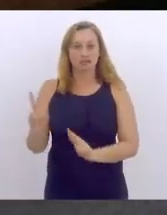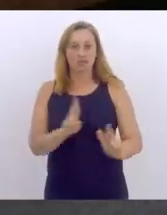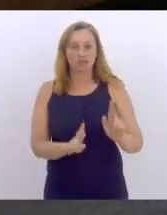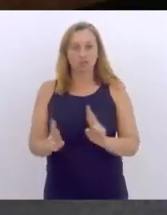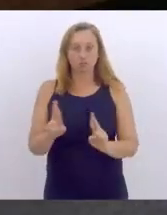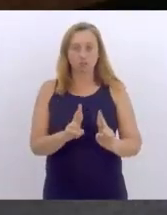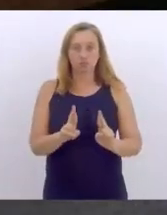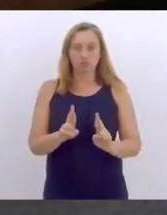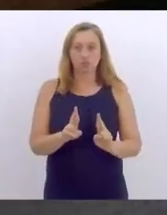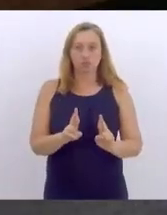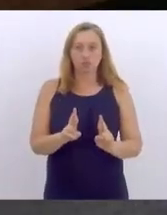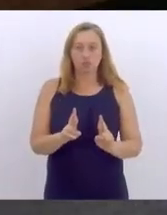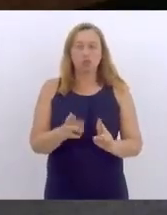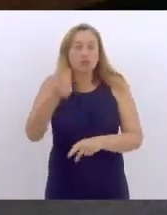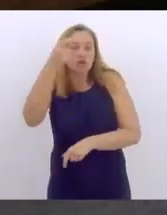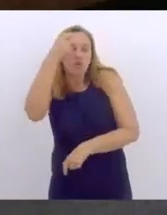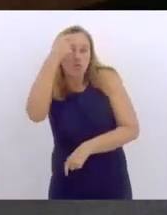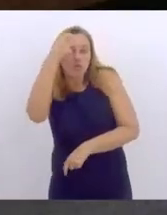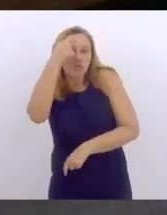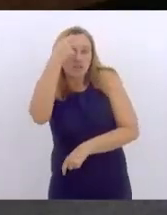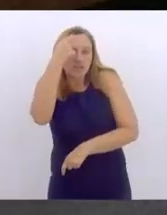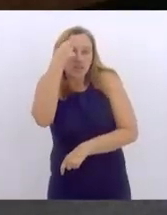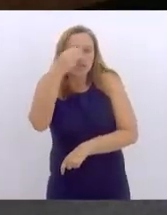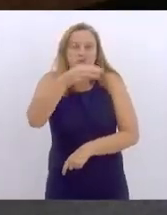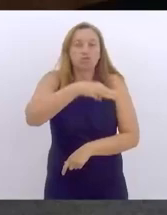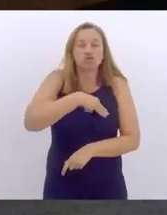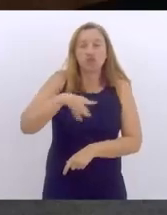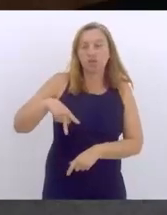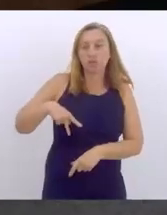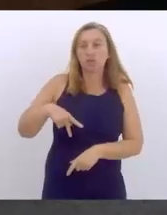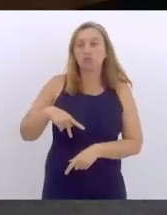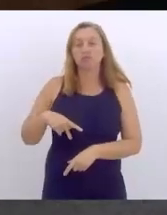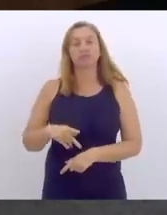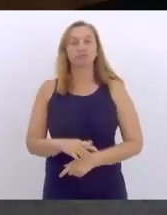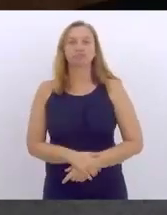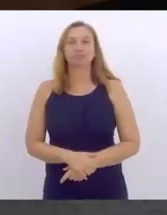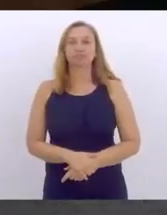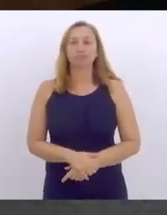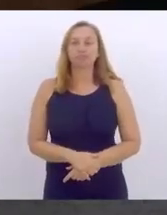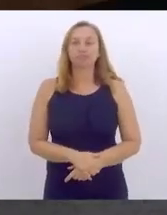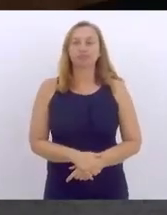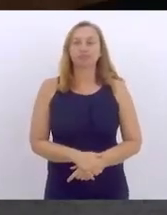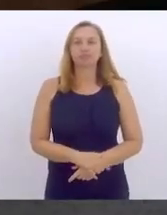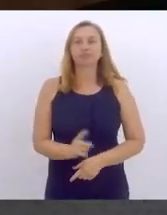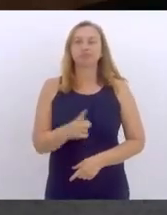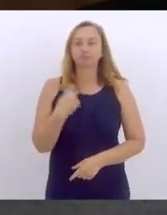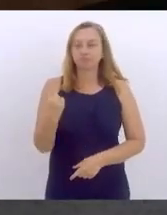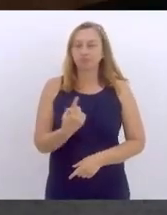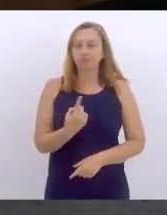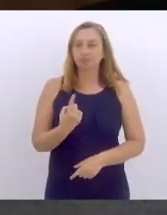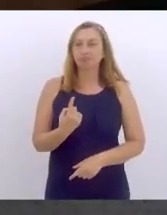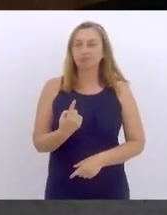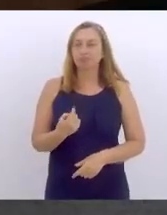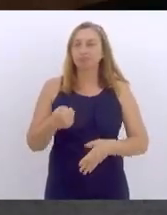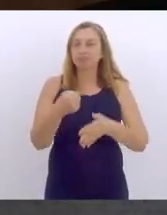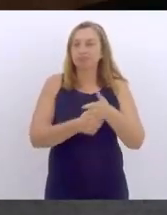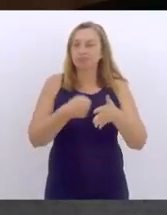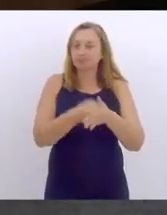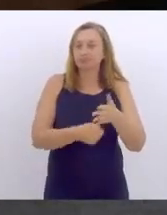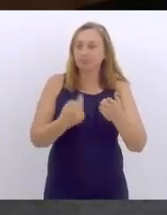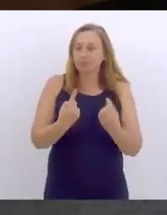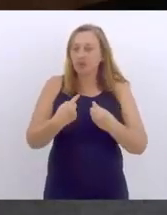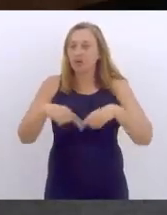de busca de consenso com o Ministério Público. E o nosso combate, a nossa meta é